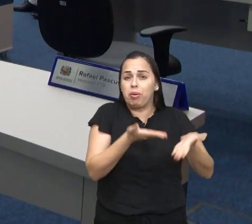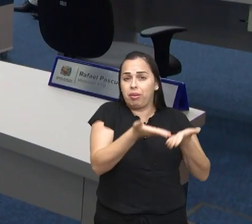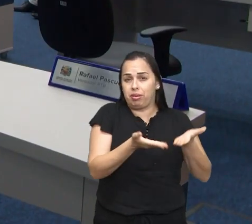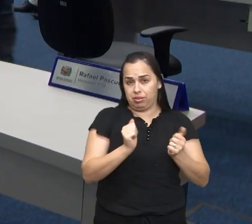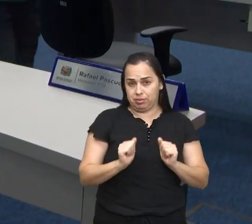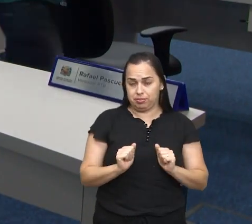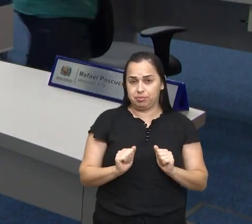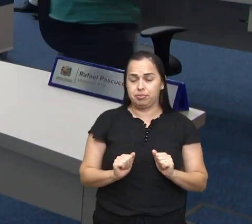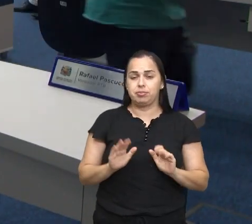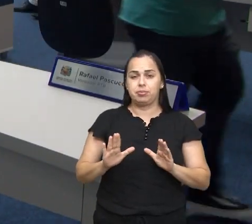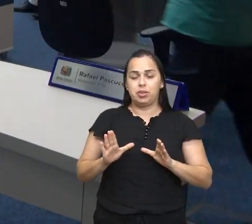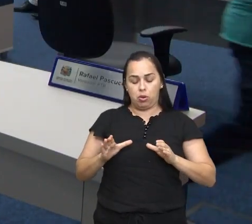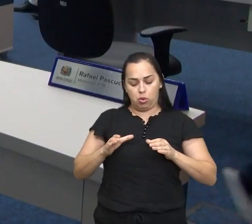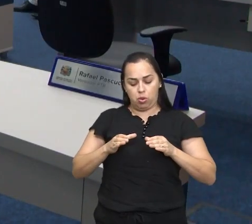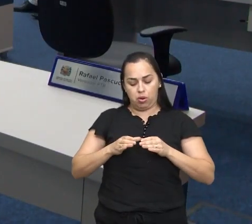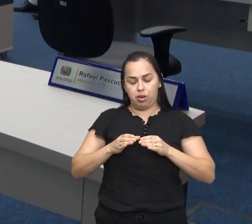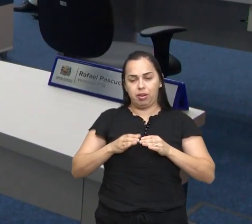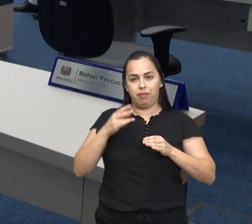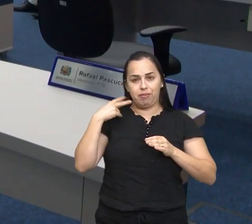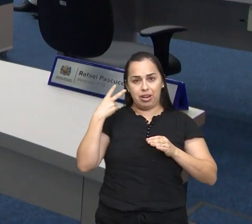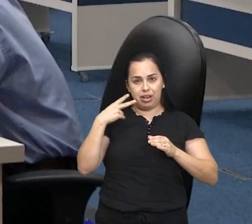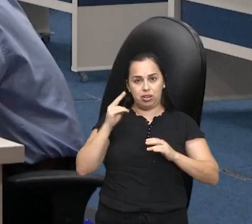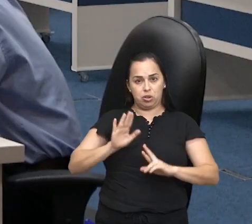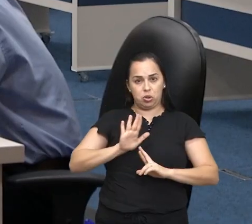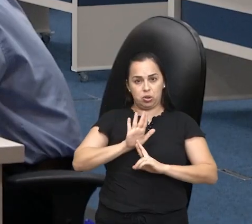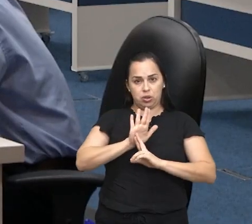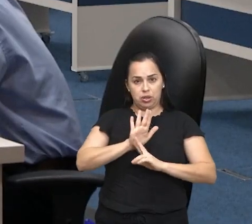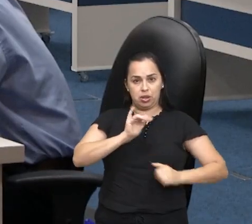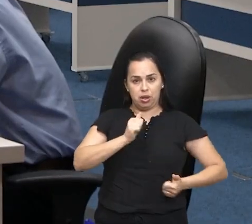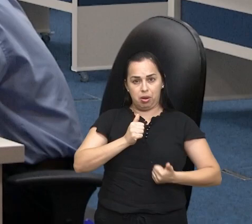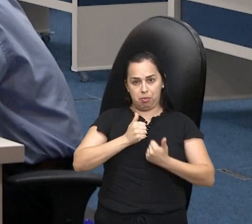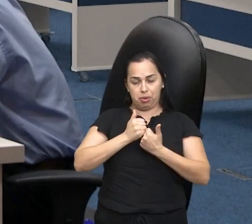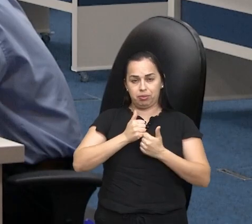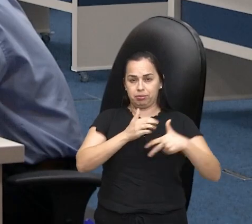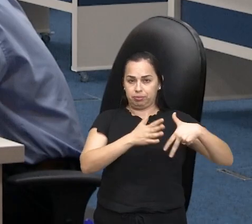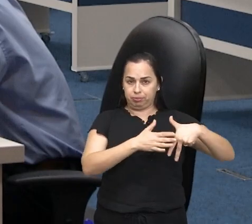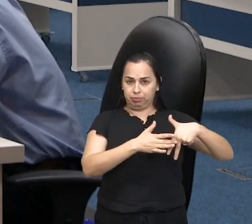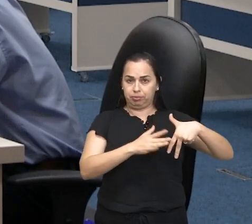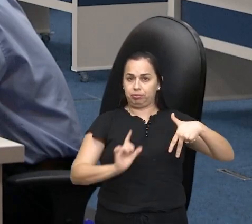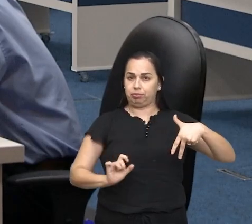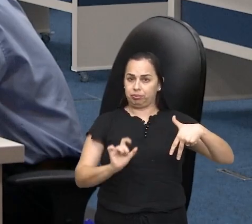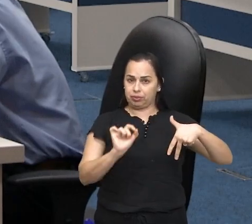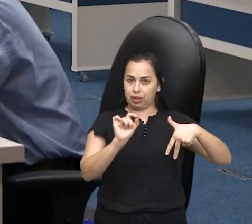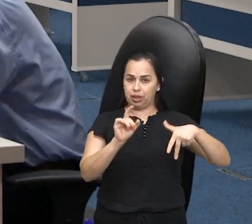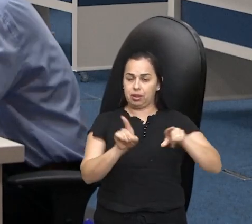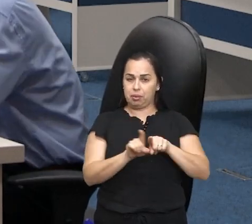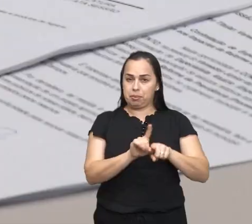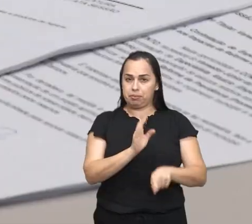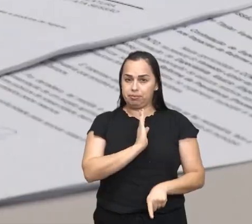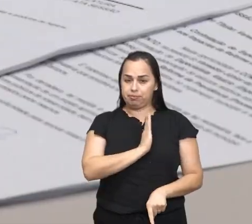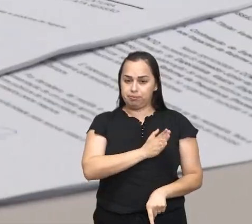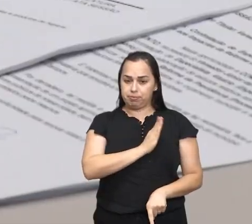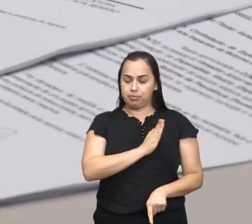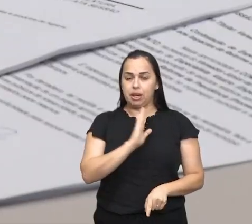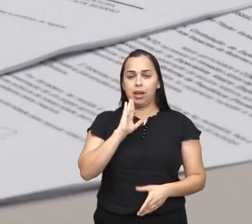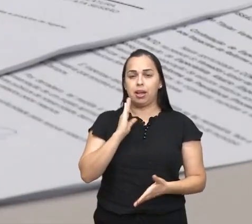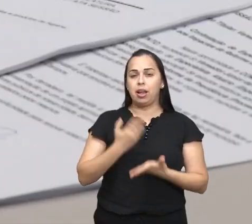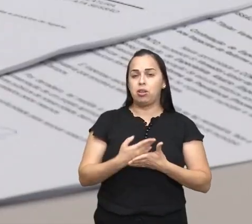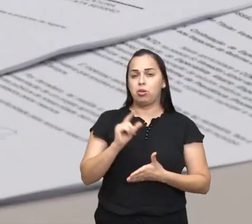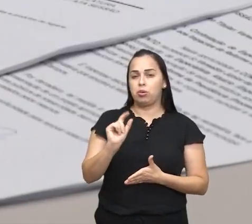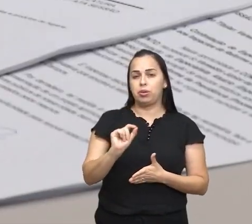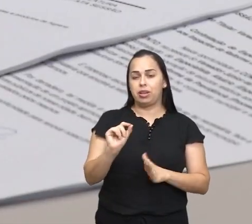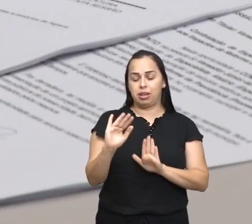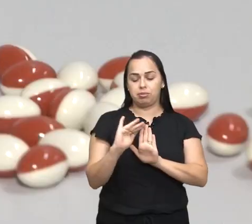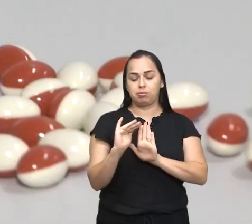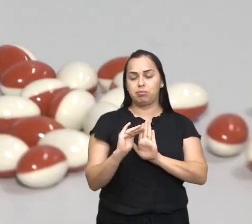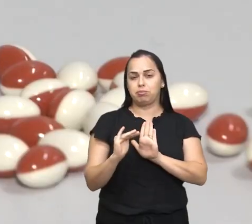Os vereadores que fazem parte da Frente Parlamentar em Apoio ao Paciente Oncológico e Cardiológico da Câmara acreditam que essas